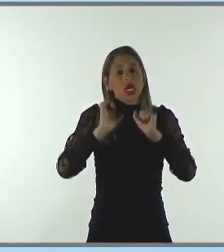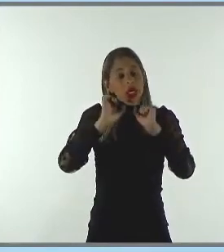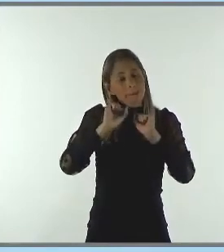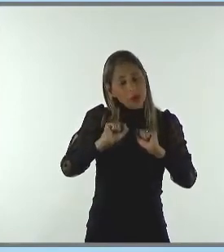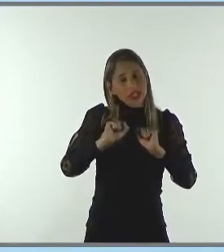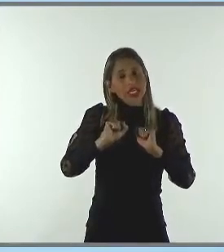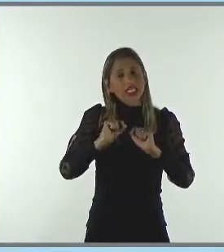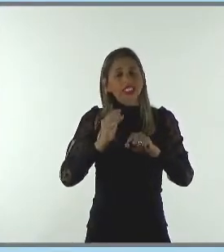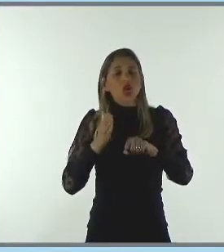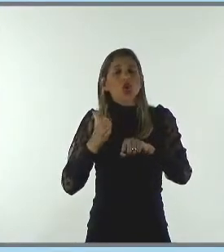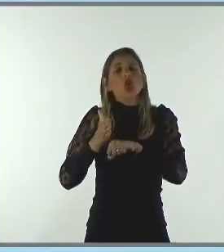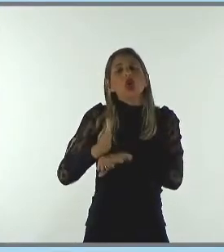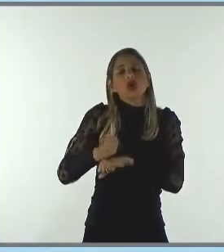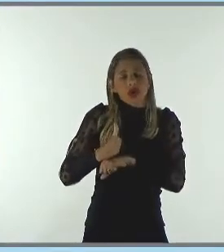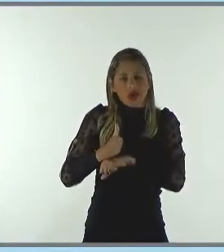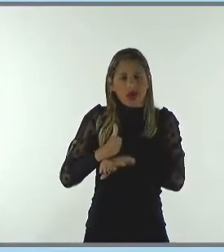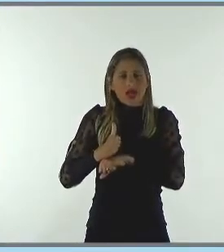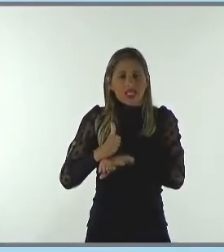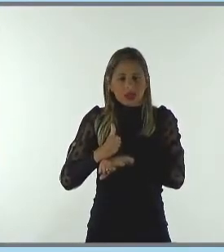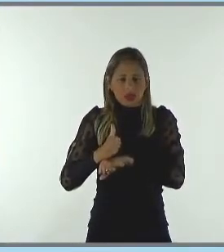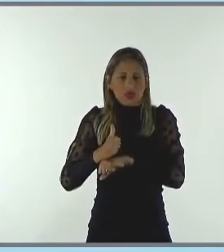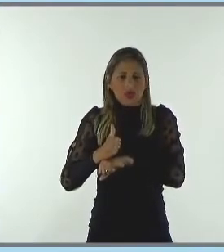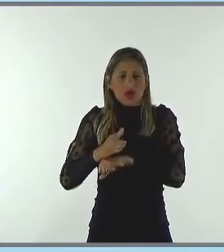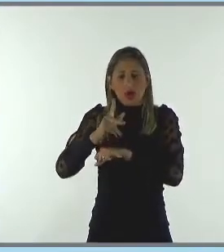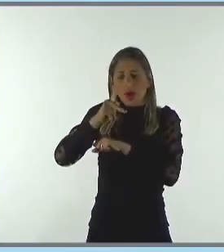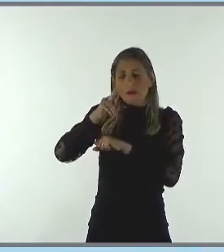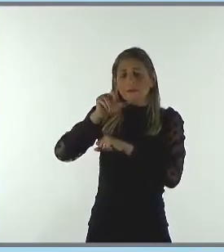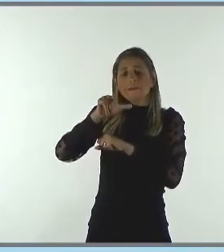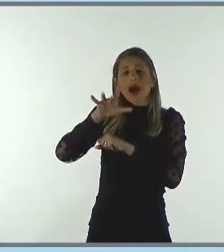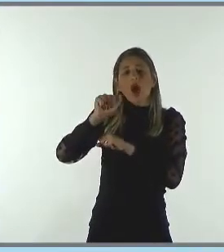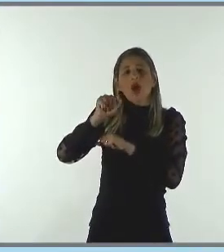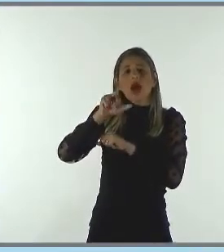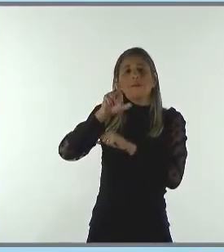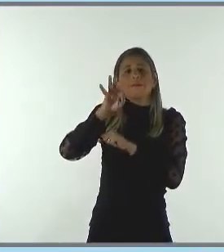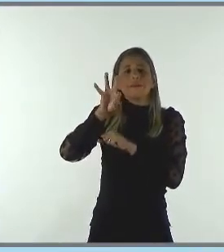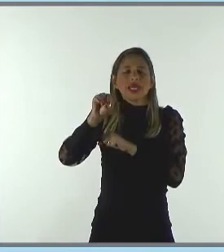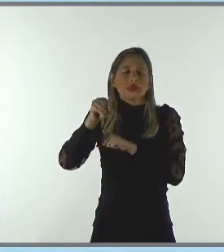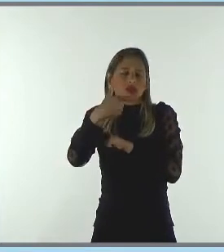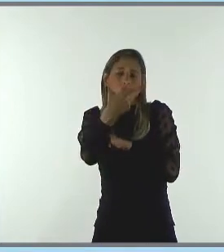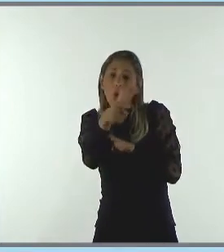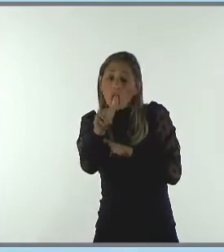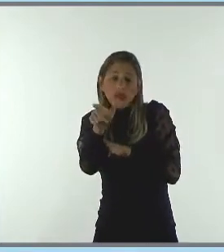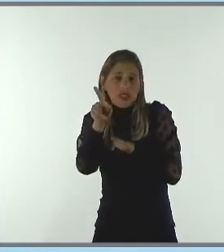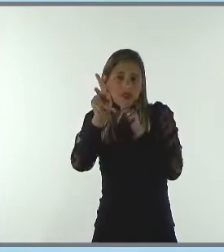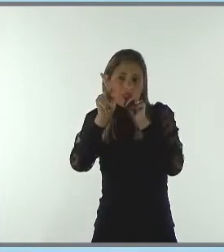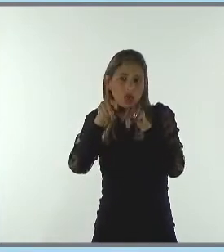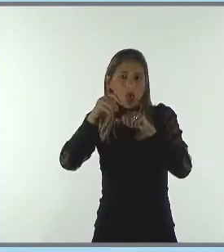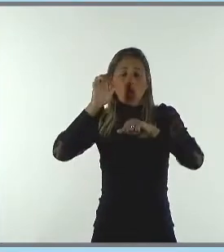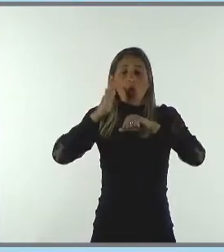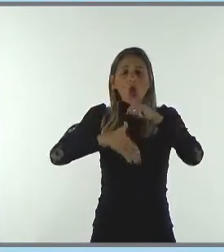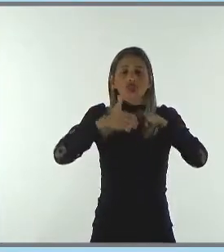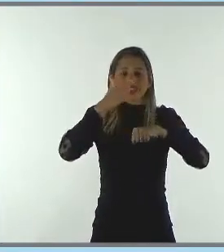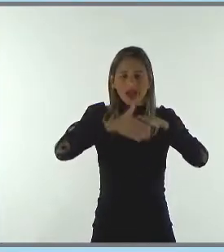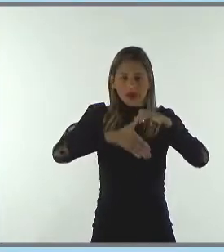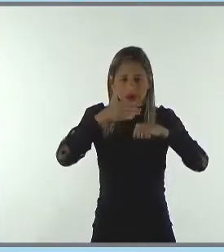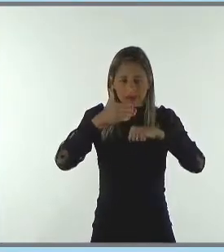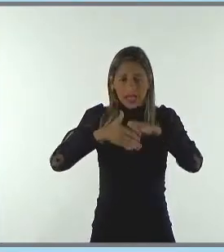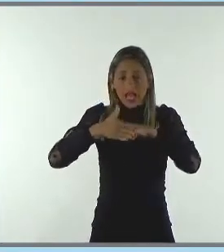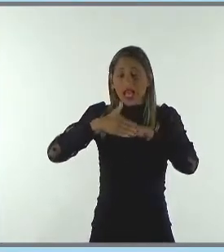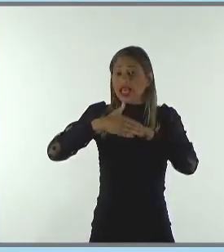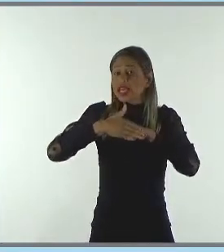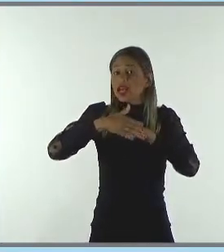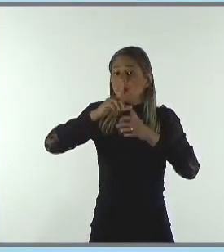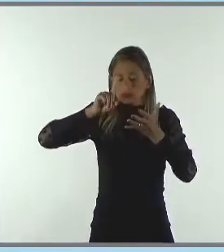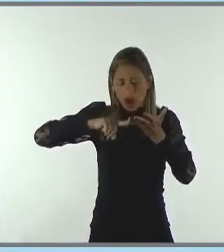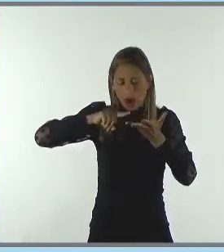ser colocados nessa linha historiográfica de Paula Brito, passando pela Masa Edições até a contemporaneidade. E aqui eu cito algumas, só